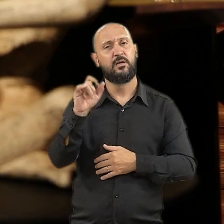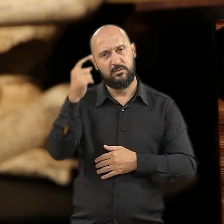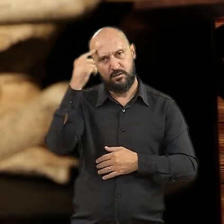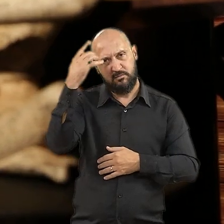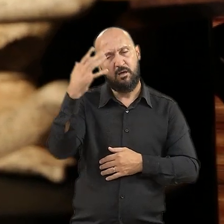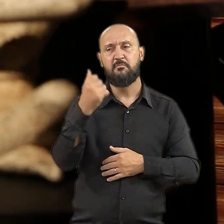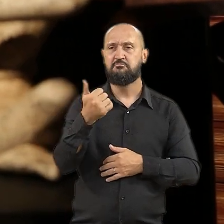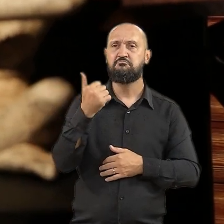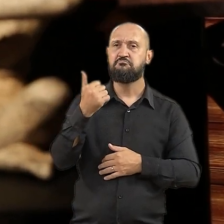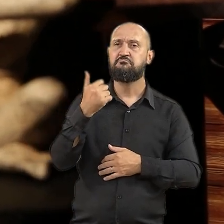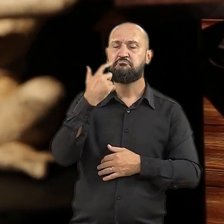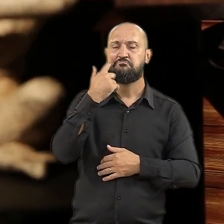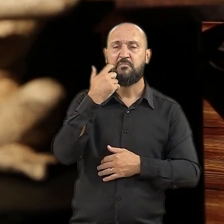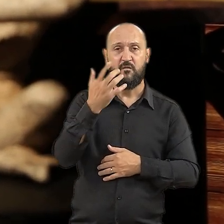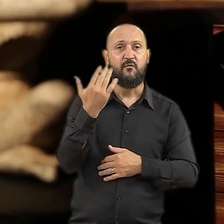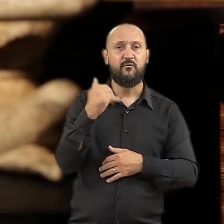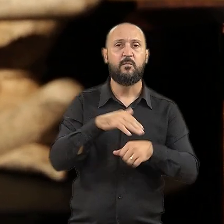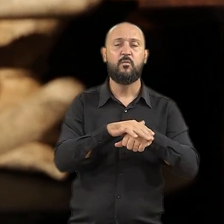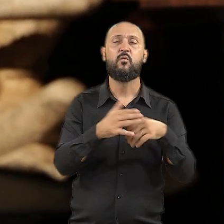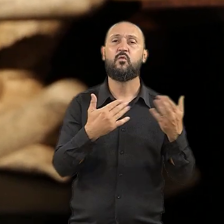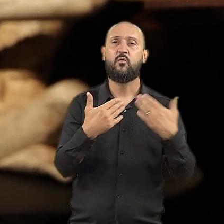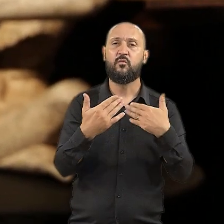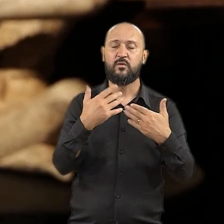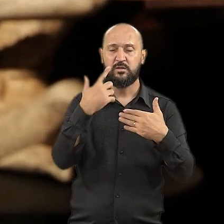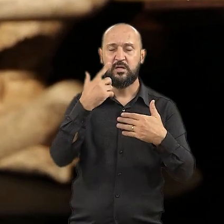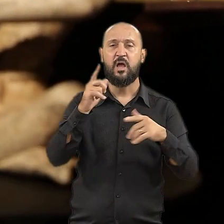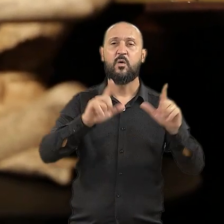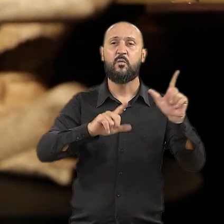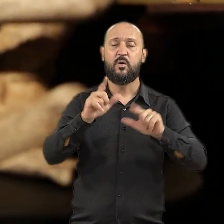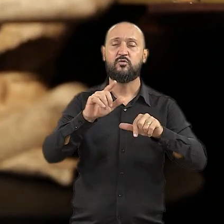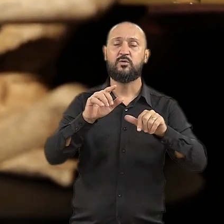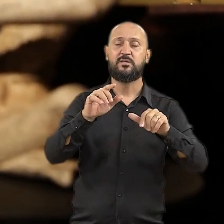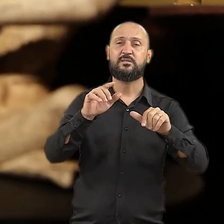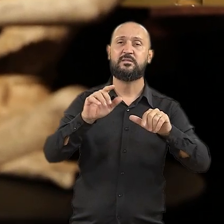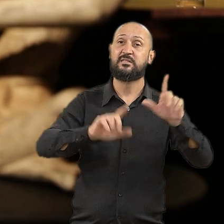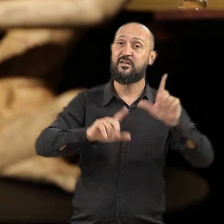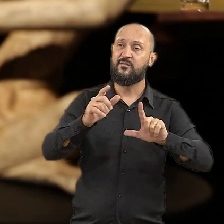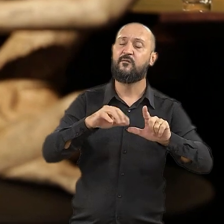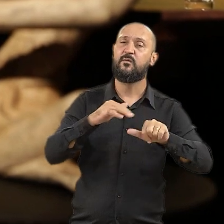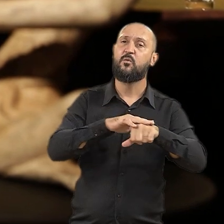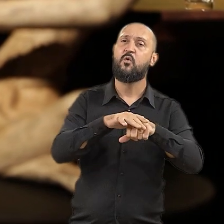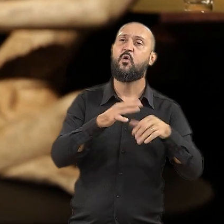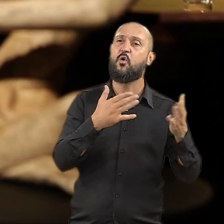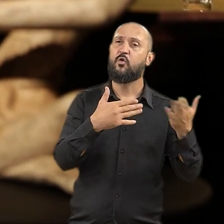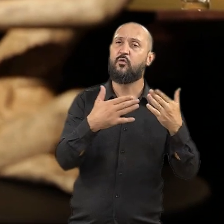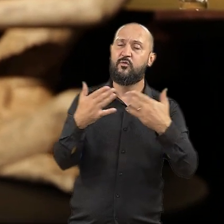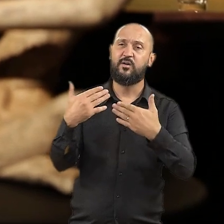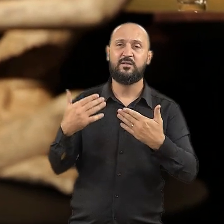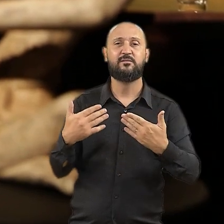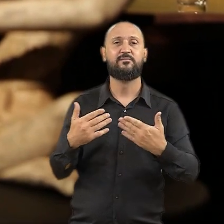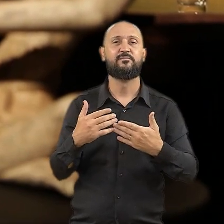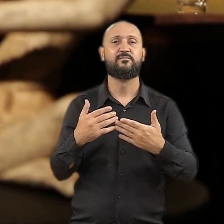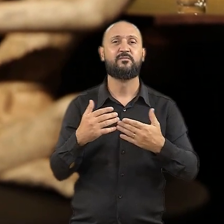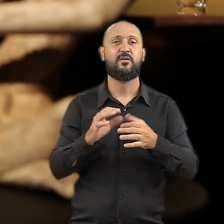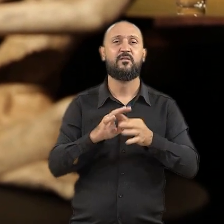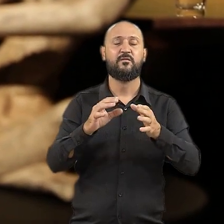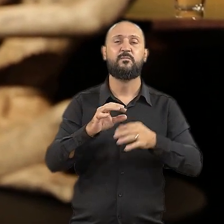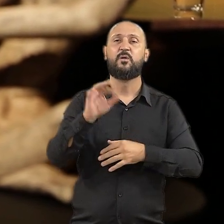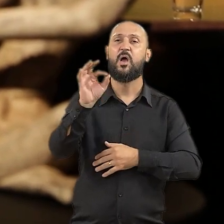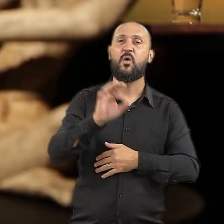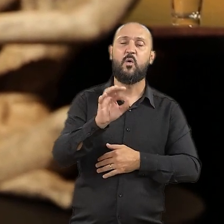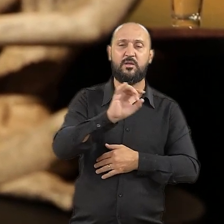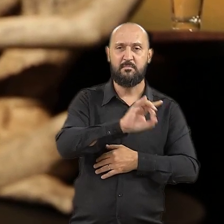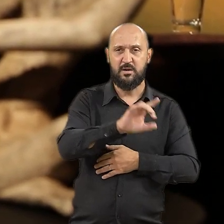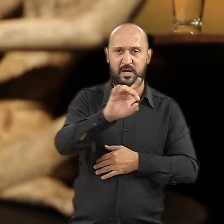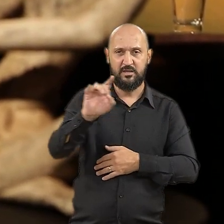Essa ideia que você falou agora, essa deu uma luz aqui. Vamos falar com as outras emissoras também? Inspirou. Vamos falar com as outras emissoras, vamos dar uma